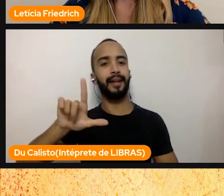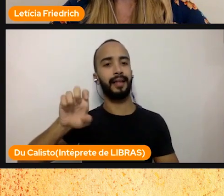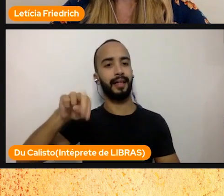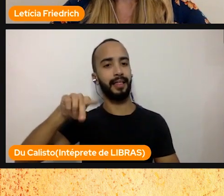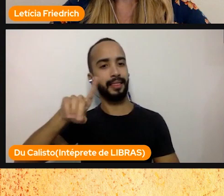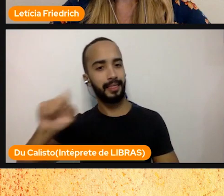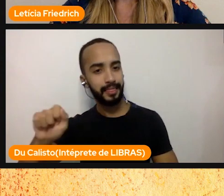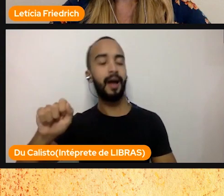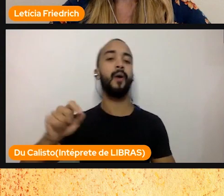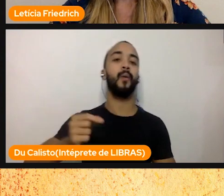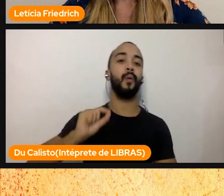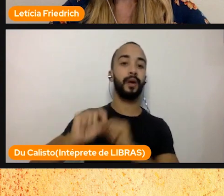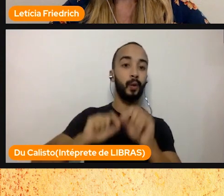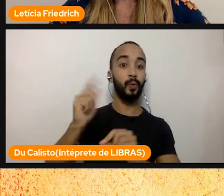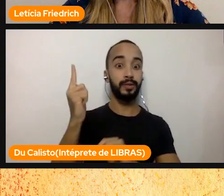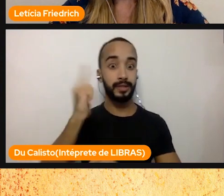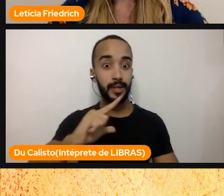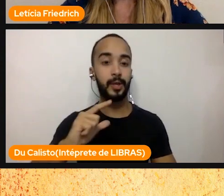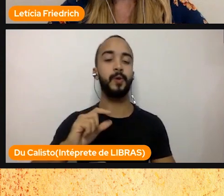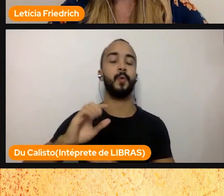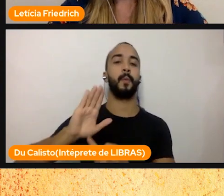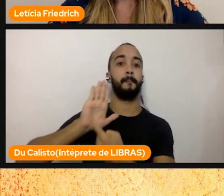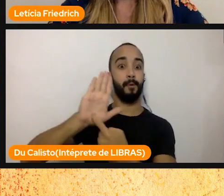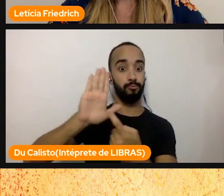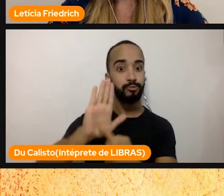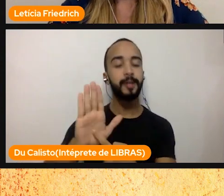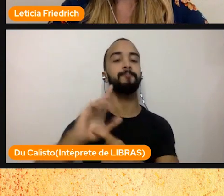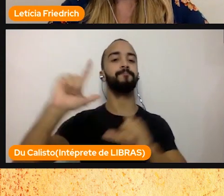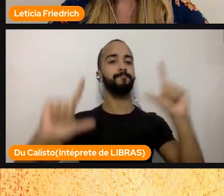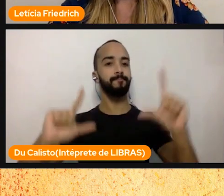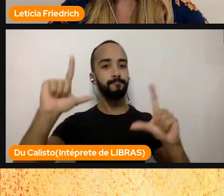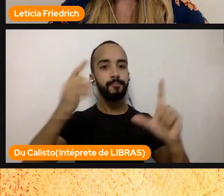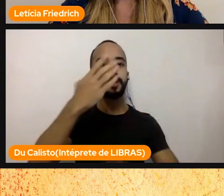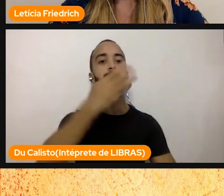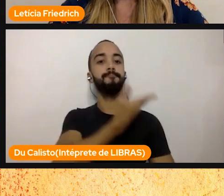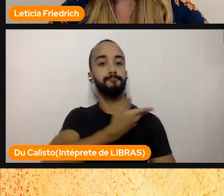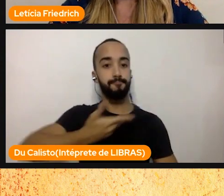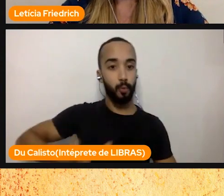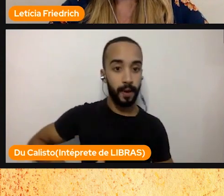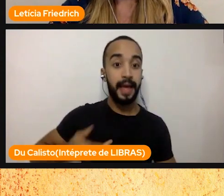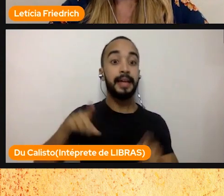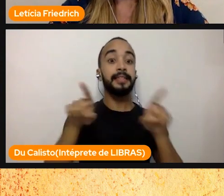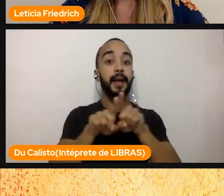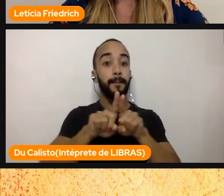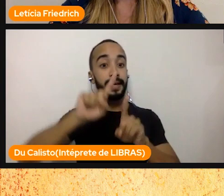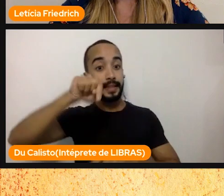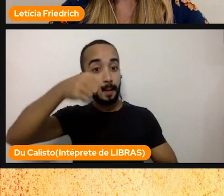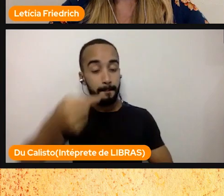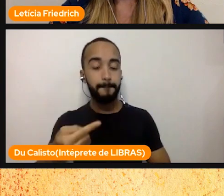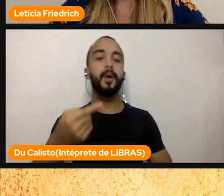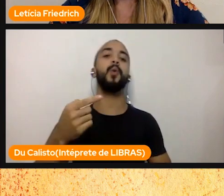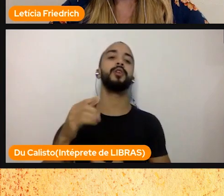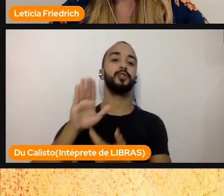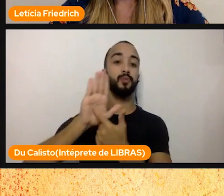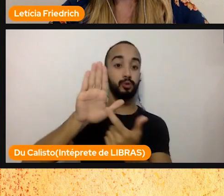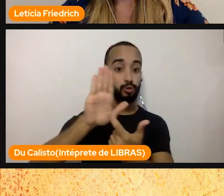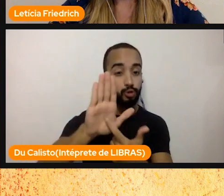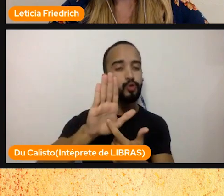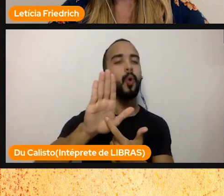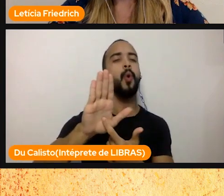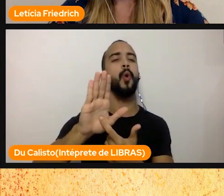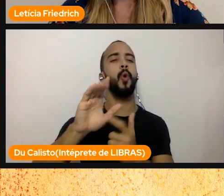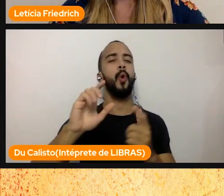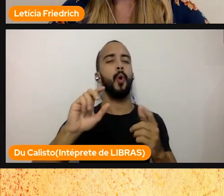TV pública, né? Então a gente aprovou a série do Além da Lenda, depois a gente fez a série do Pedrinho, a Estrela da Sorte, e aí